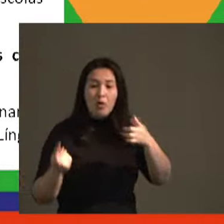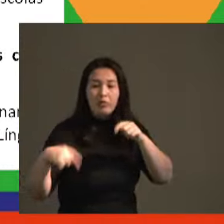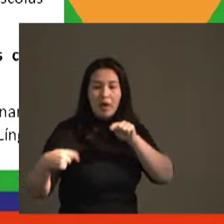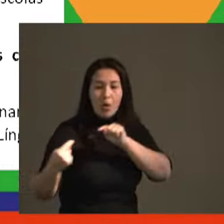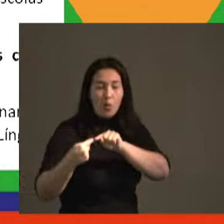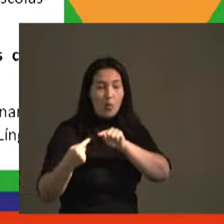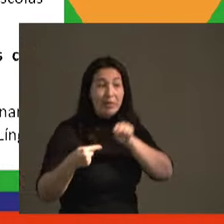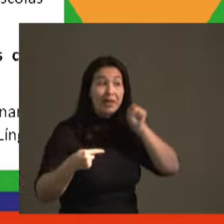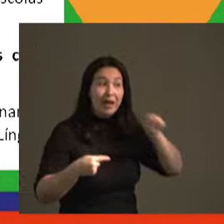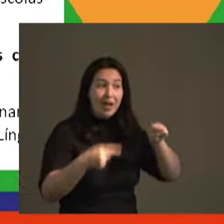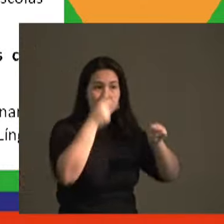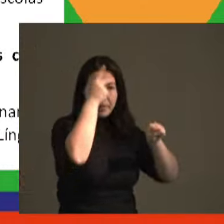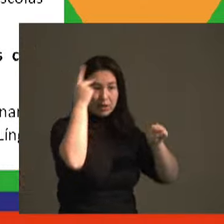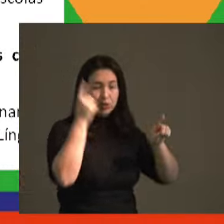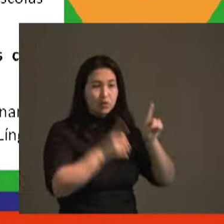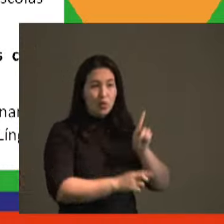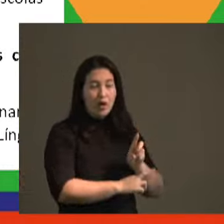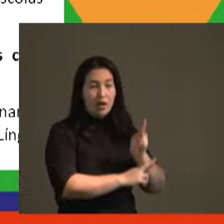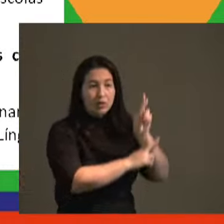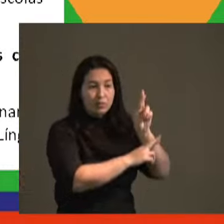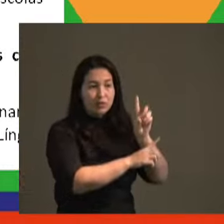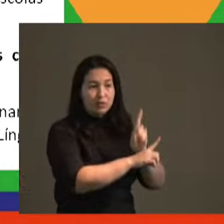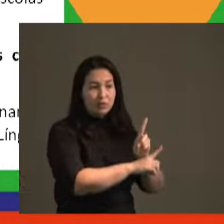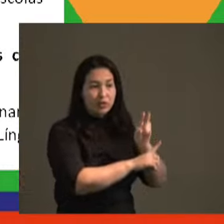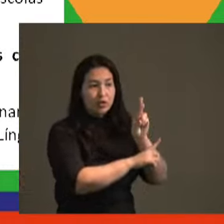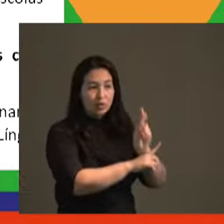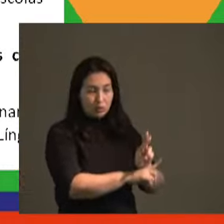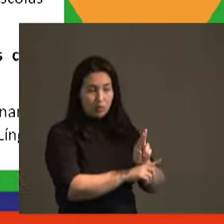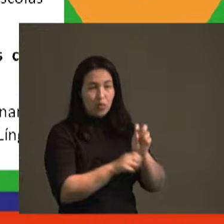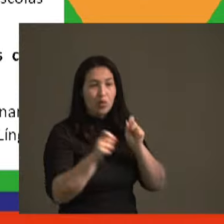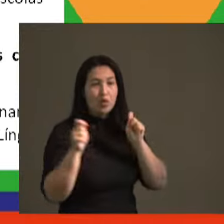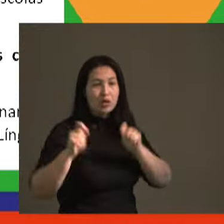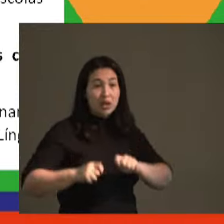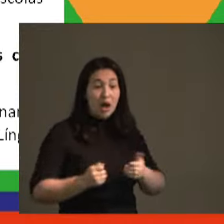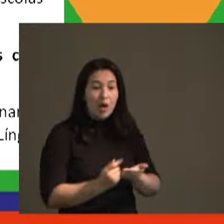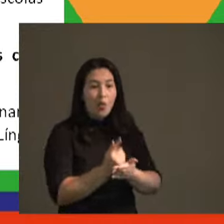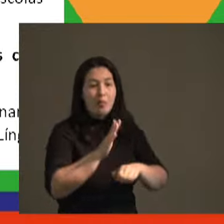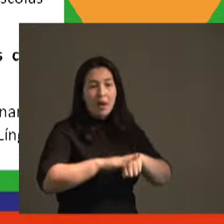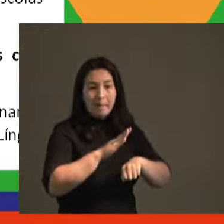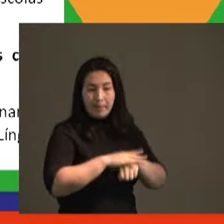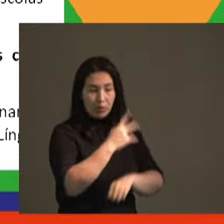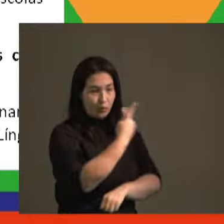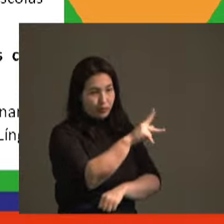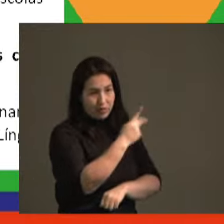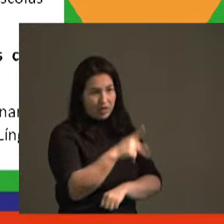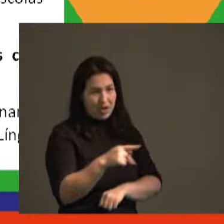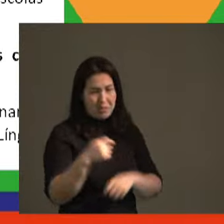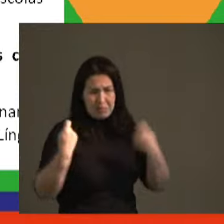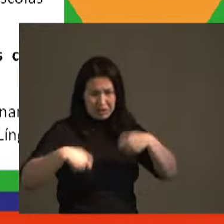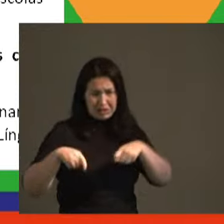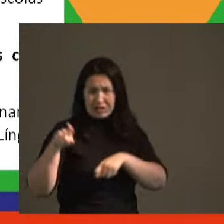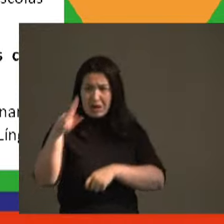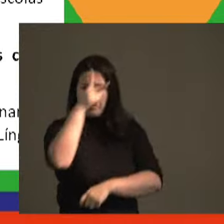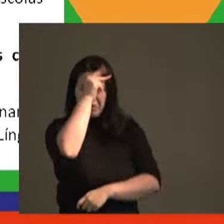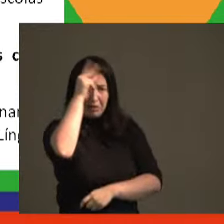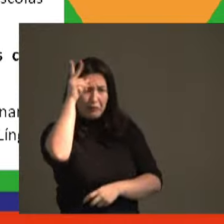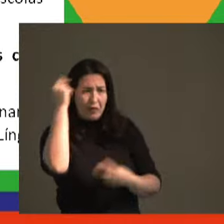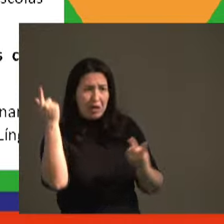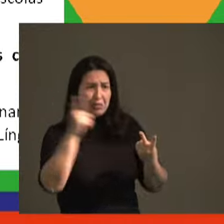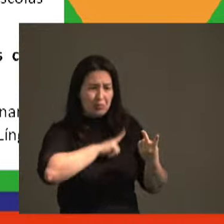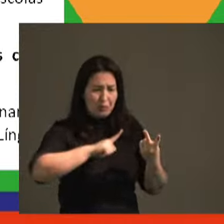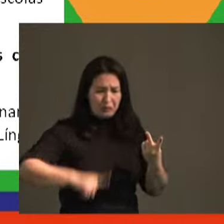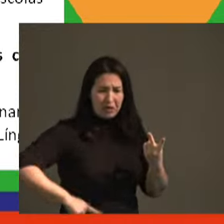compra, diretamente pelo PDDE, o Programa Dinheiro Direto na Escola. Isso não passa pelo prefeito, não passa pelo